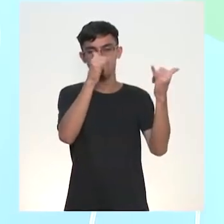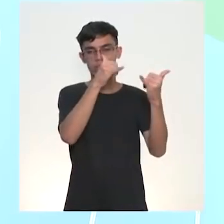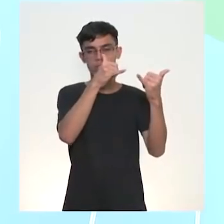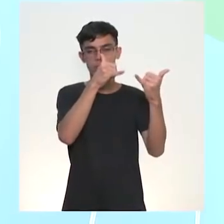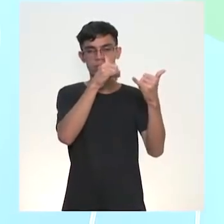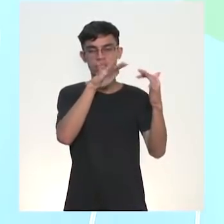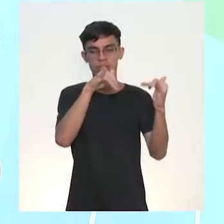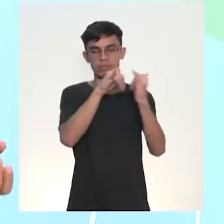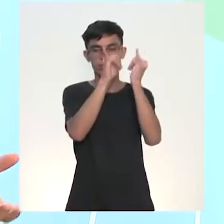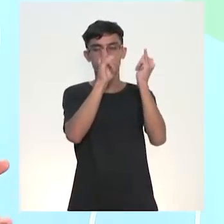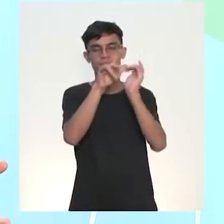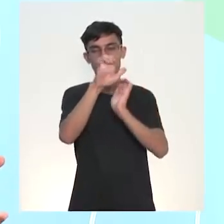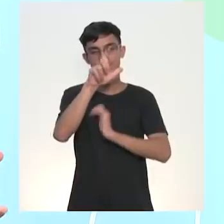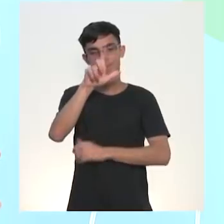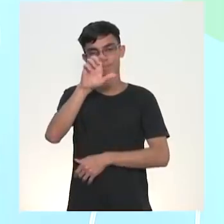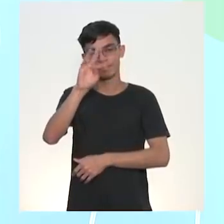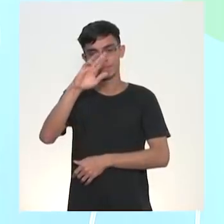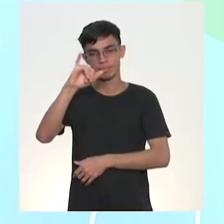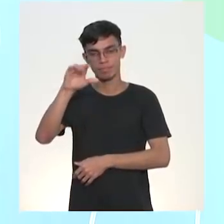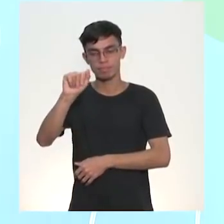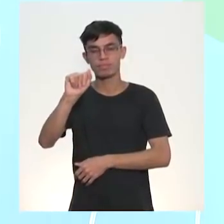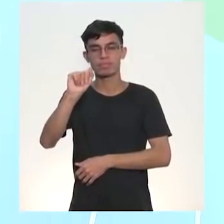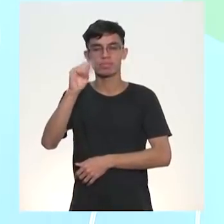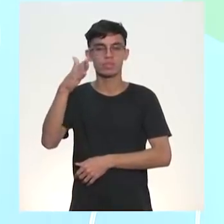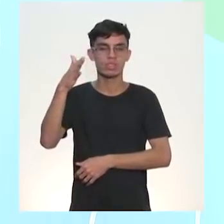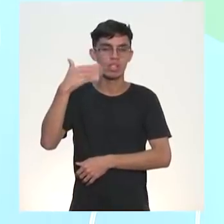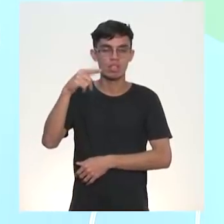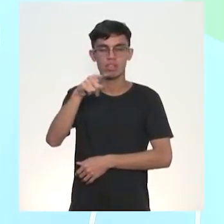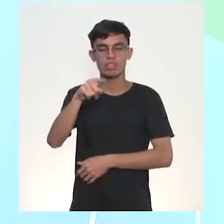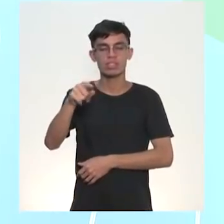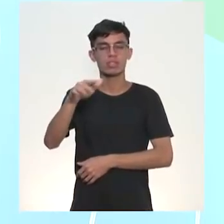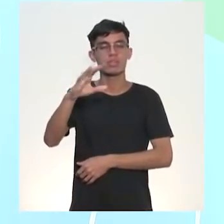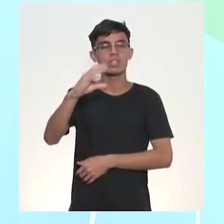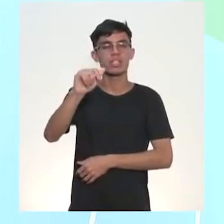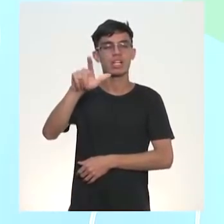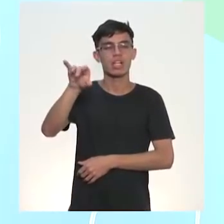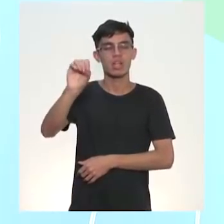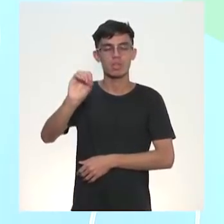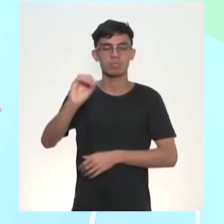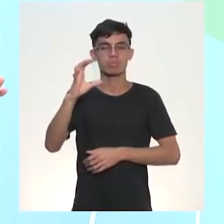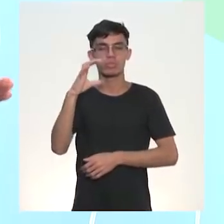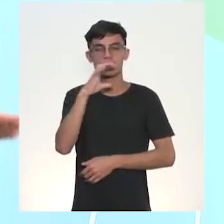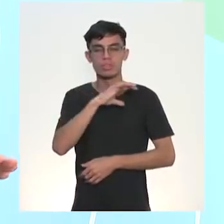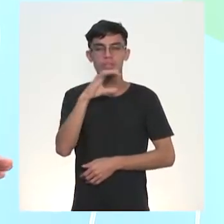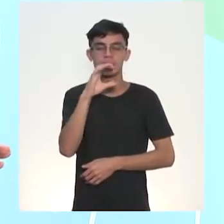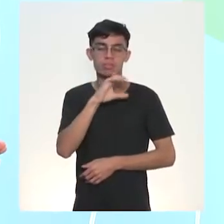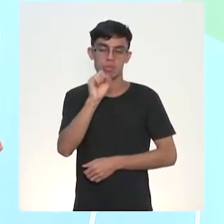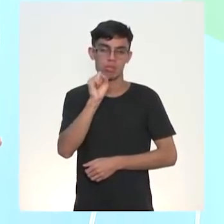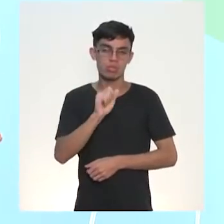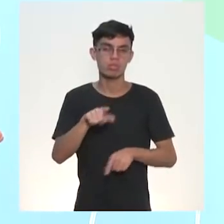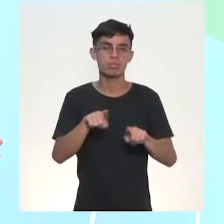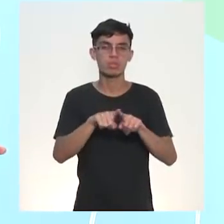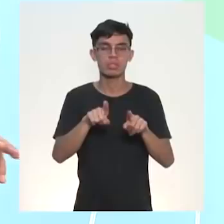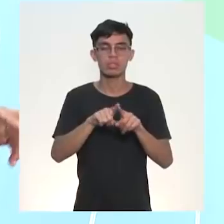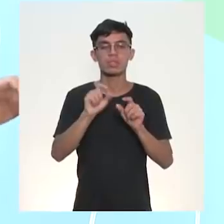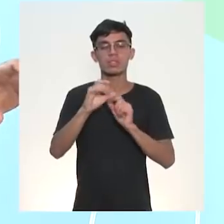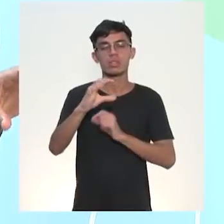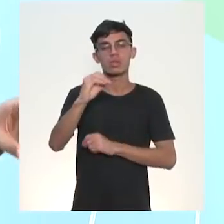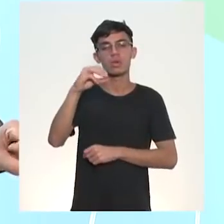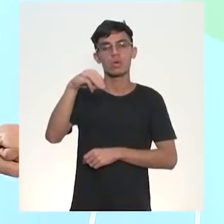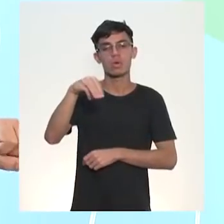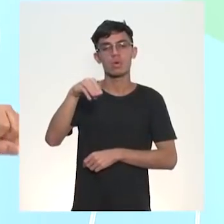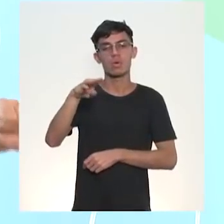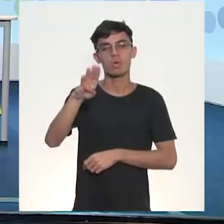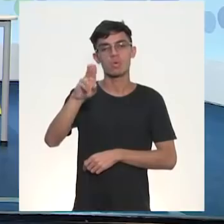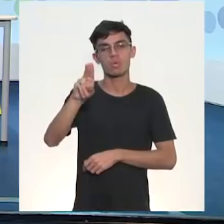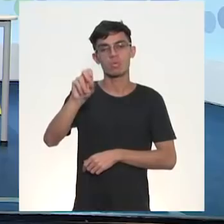em termos químicos, por exemplo, que a fonte de calor, já que você estudou poder calorífico, né, a fonte de calor poderia ser um combustível, né? Então, será que a queima